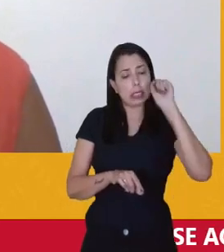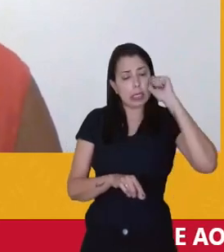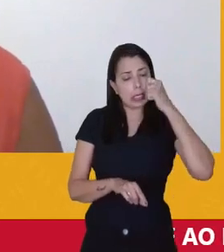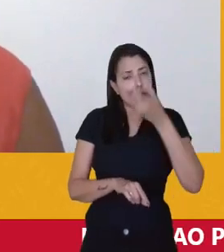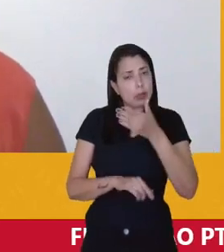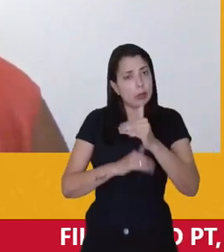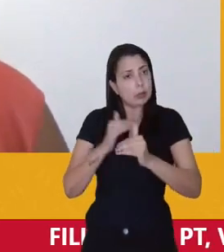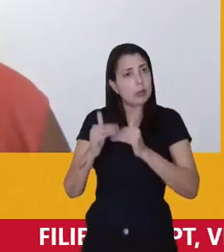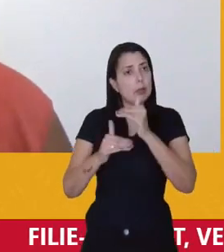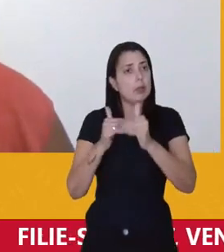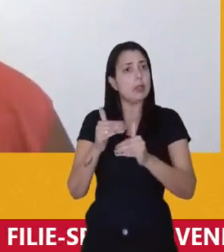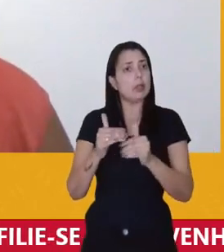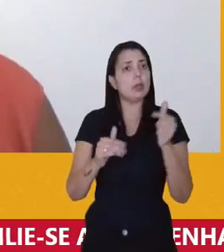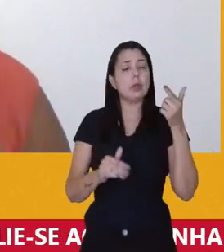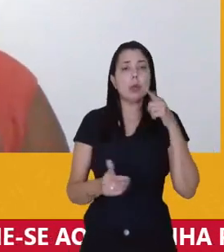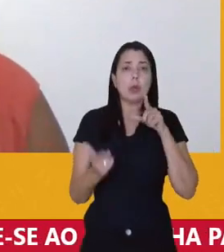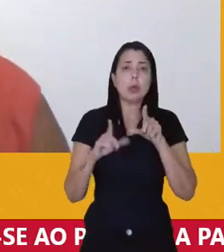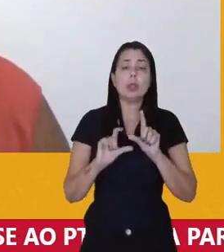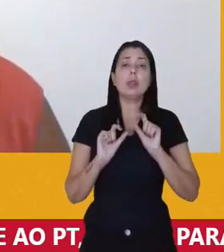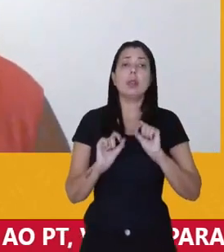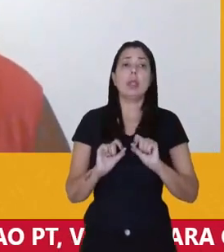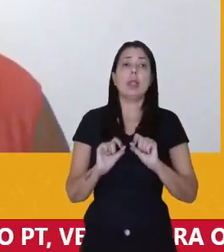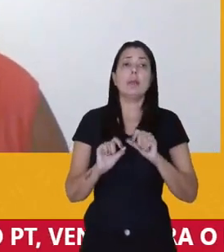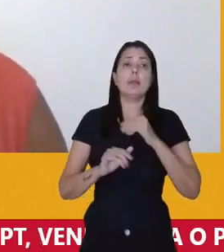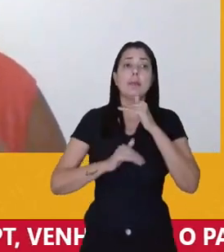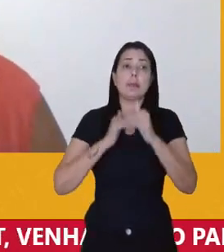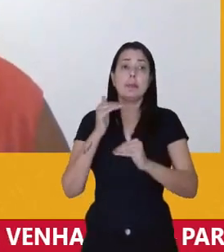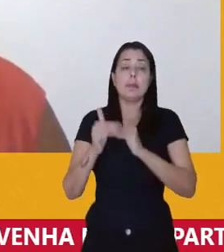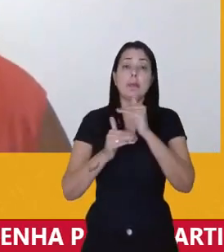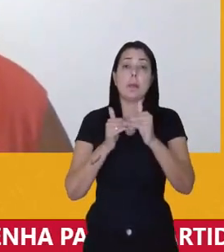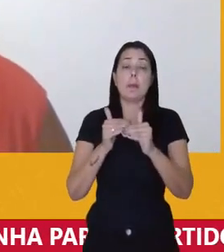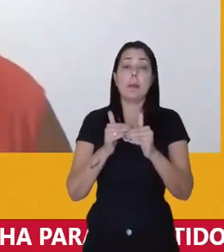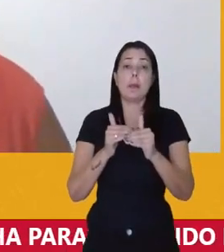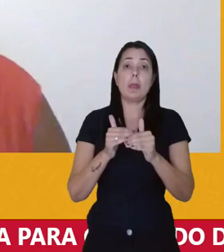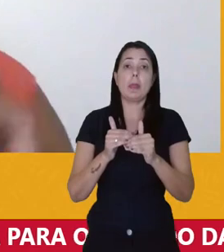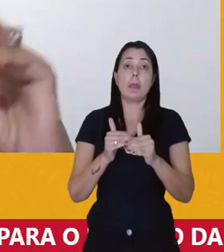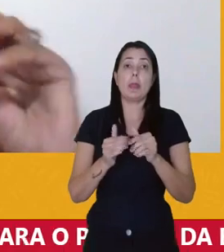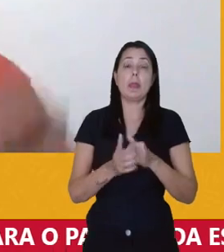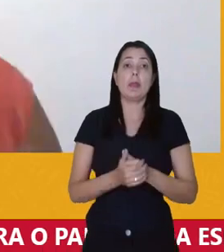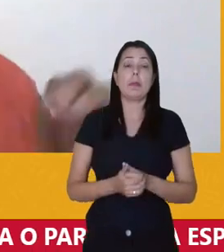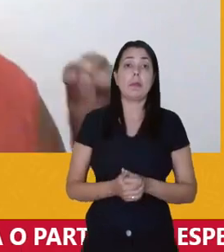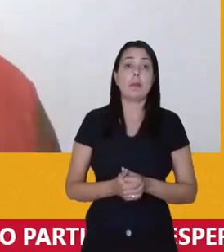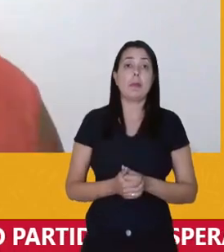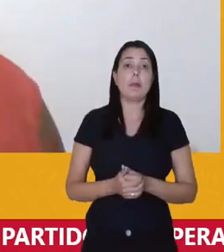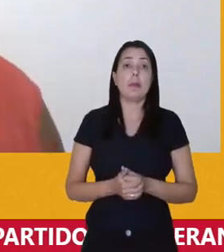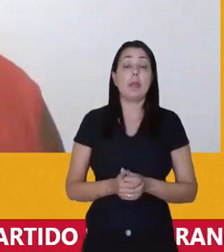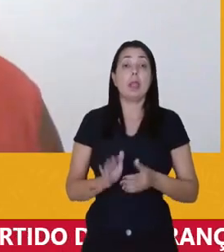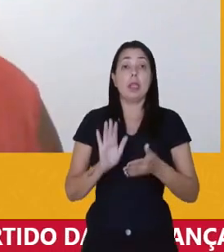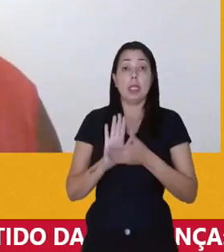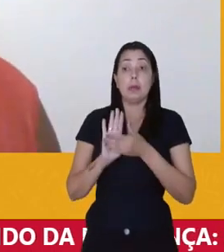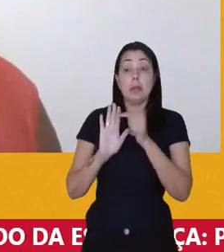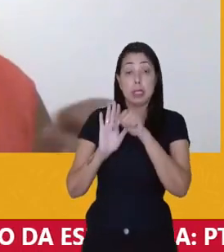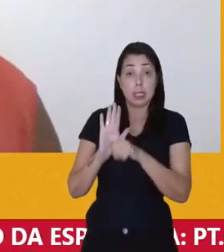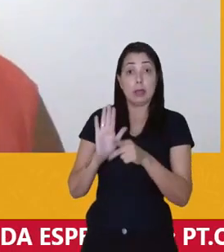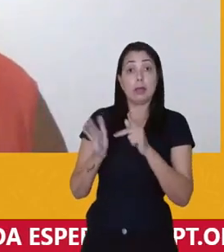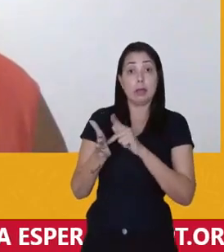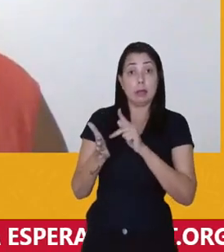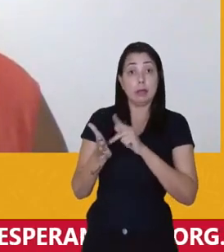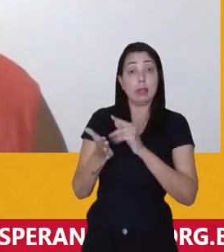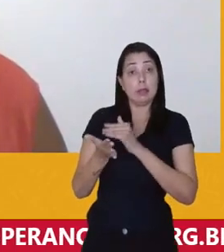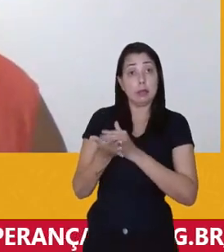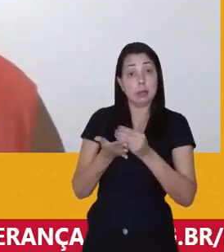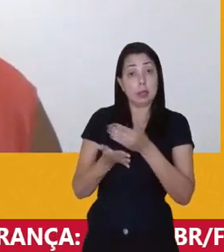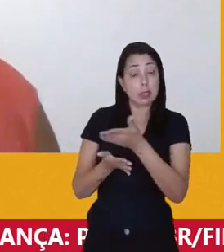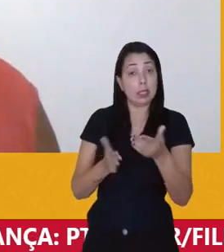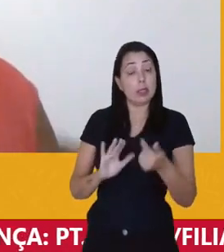seus processos, eu consigo desenvolver currículos que pautados naquela realidade e a partir daquilo